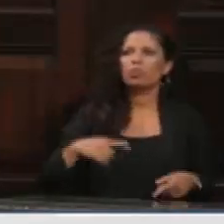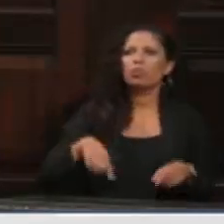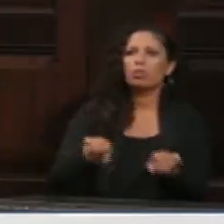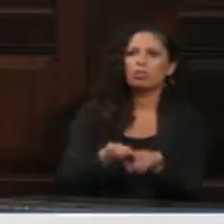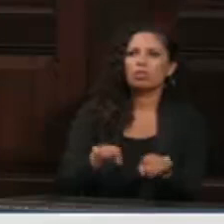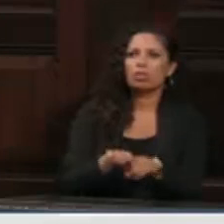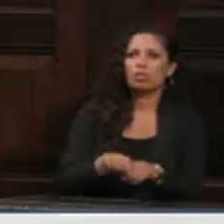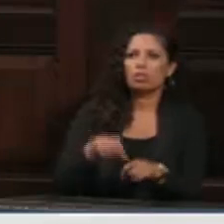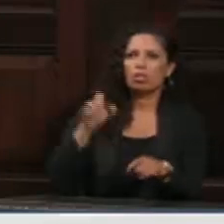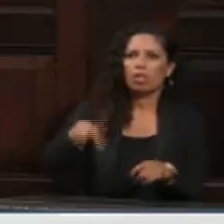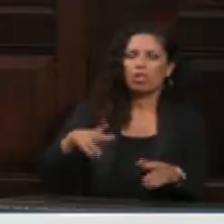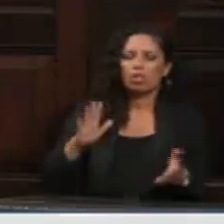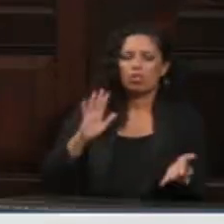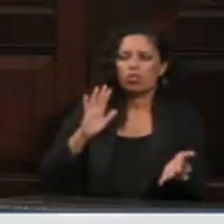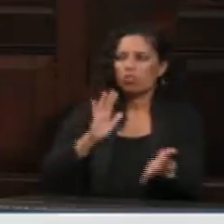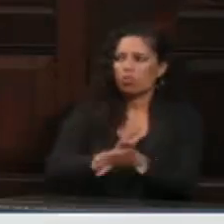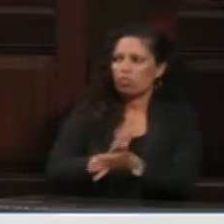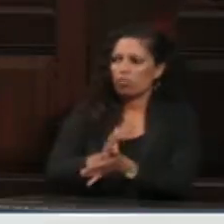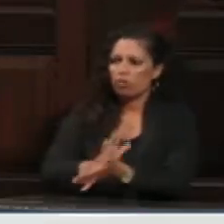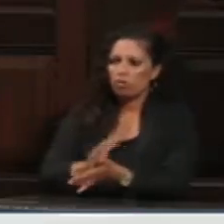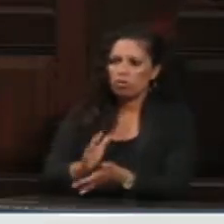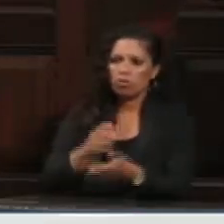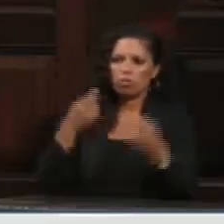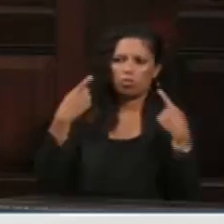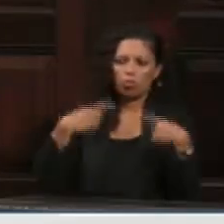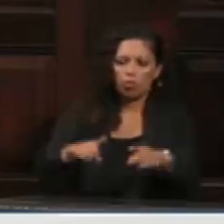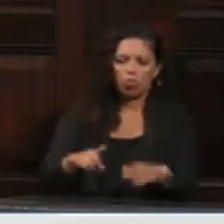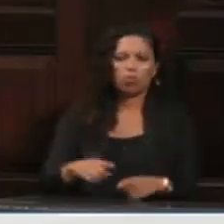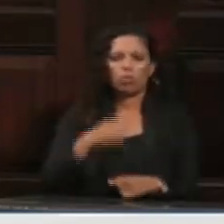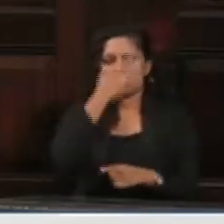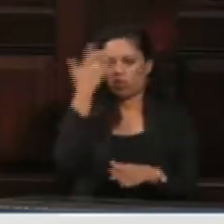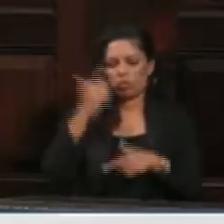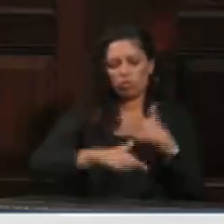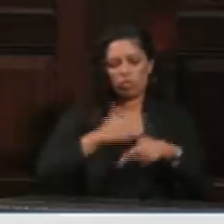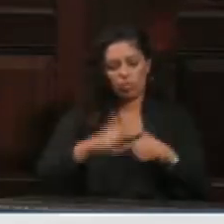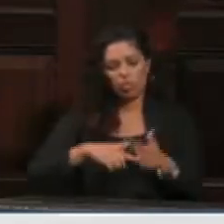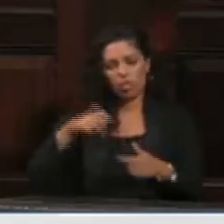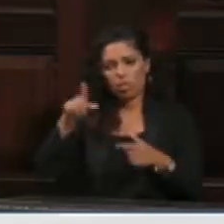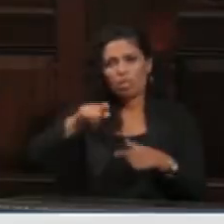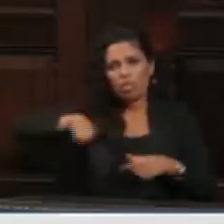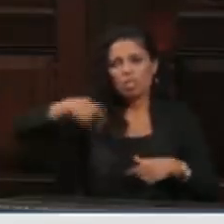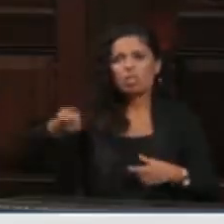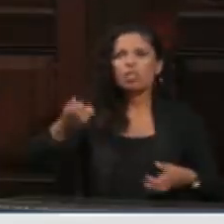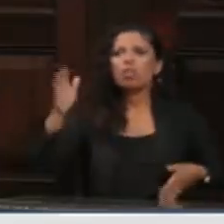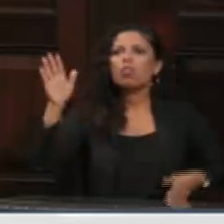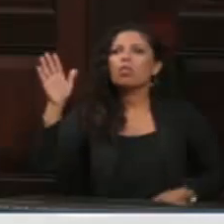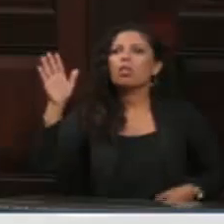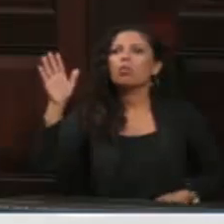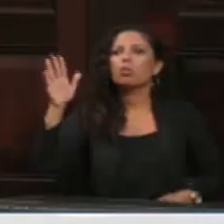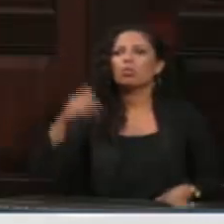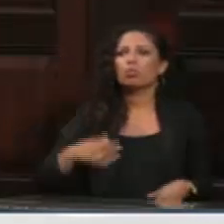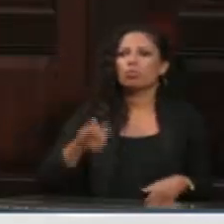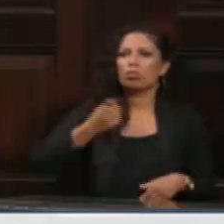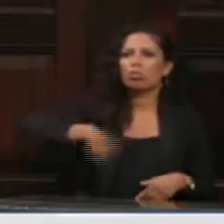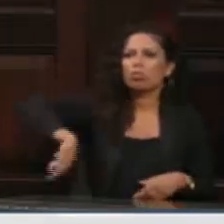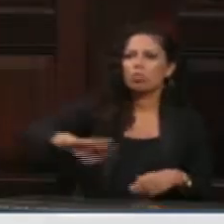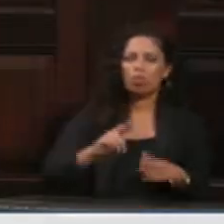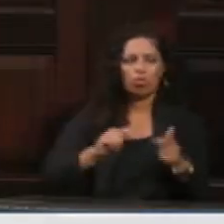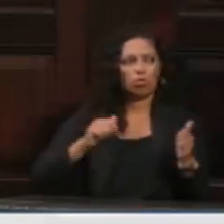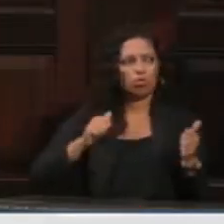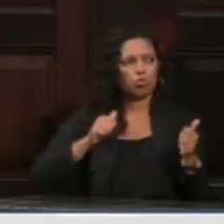crime diariamente contra o trabalhador e a trabalhadora. Isso é crime. Temos que nomear. Então, a